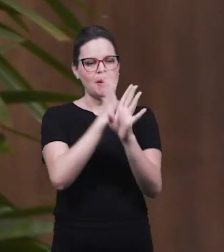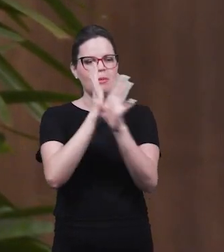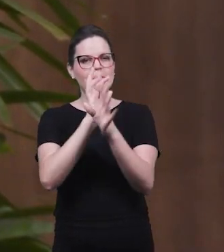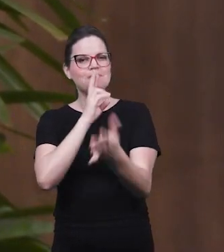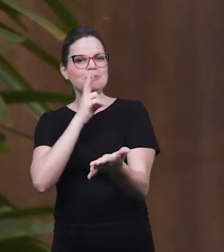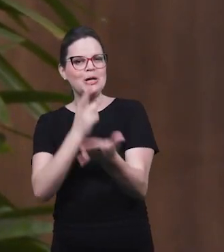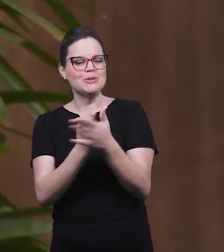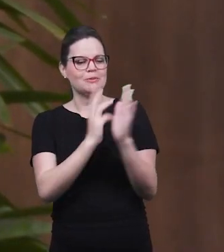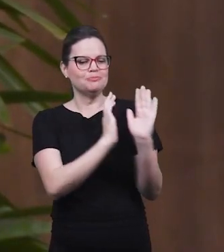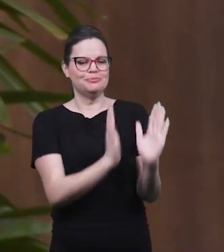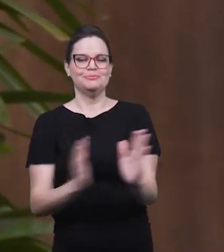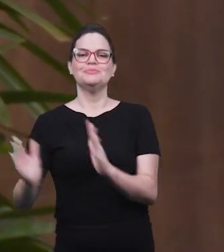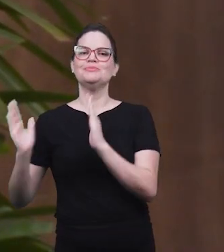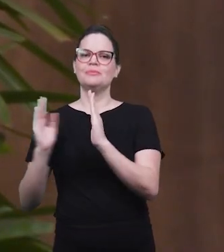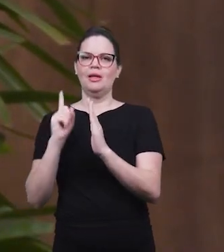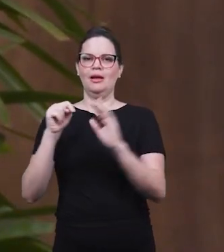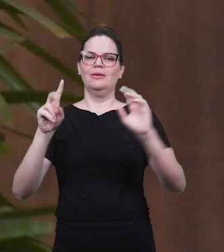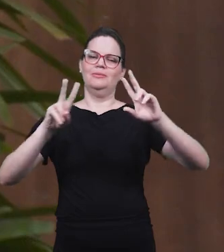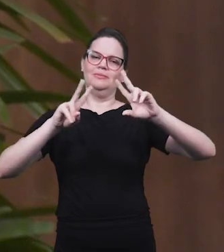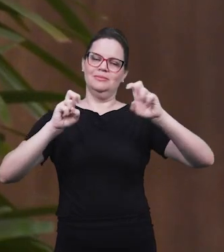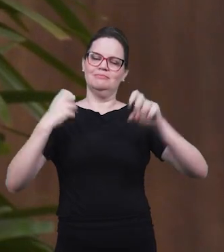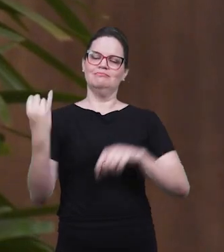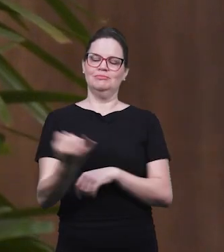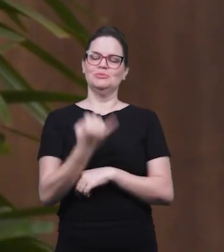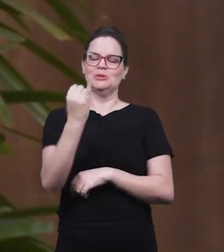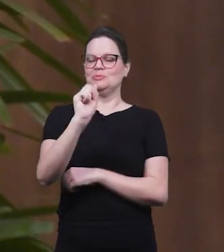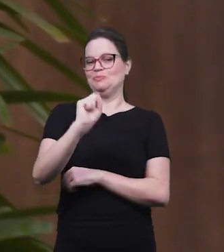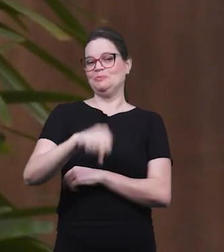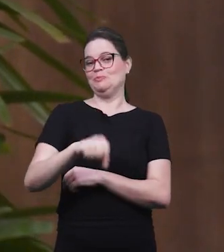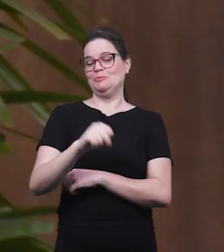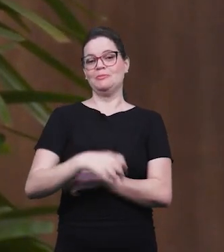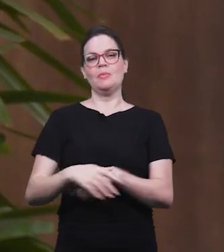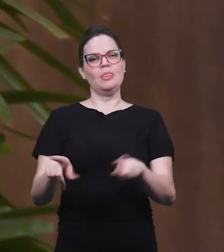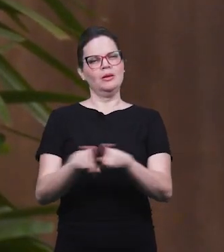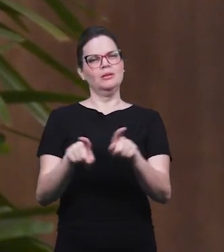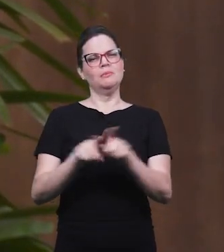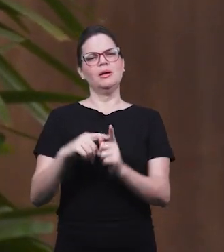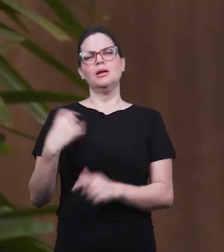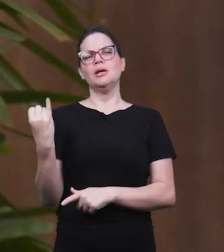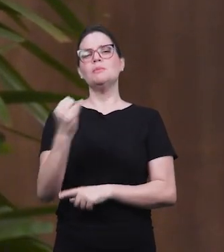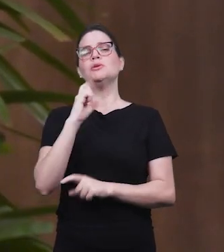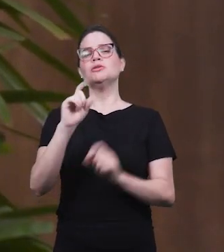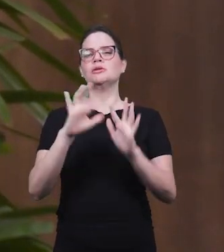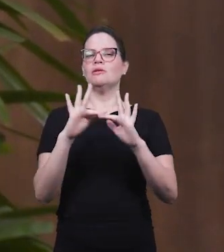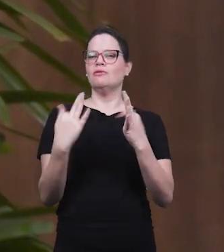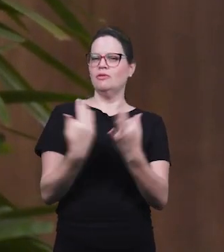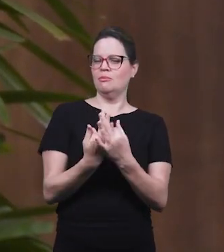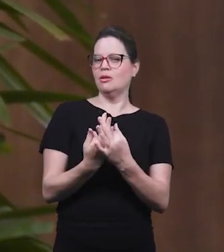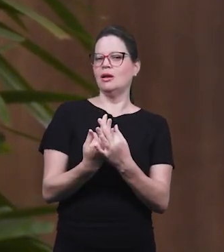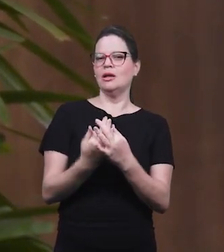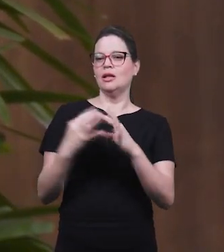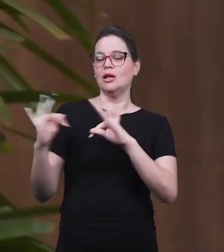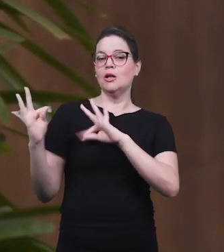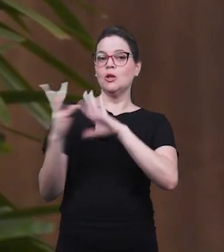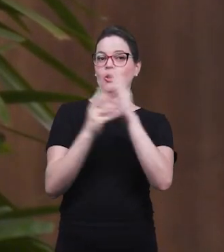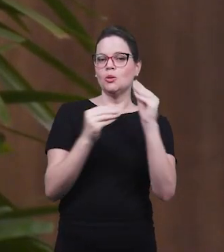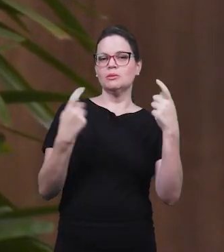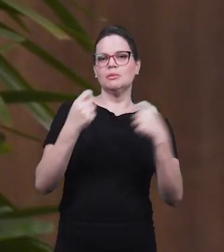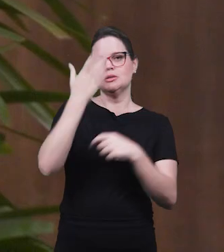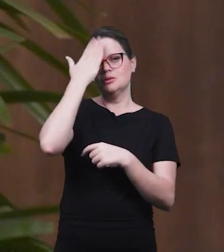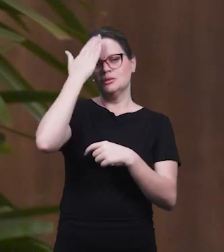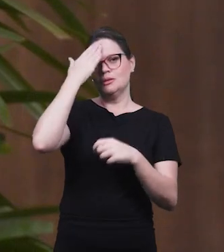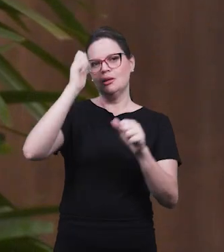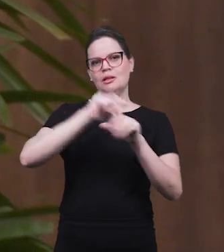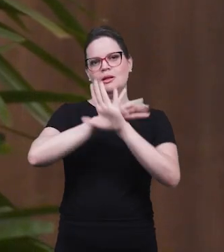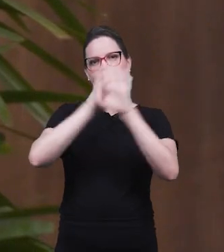diagnóstico. Esse é realmente um tema de grande relevância e é importante que as famílias estejam bem orientadas